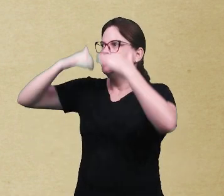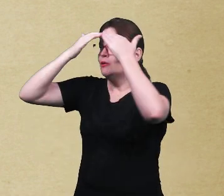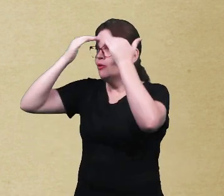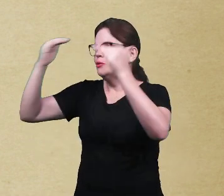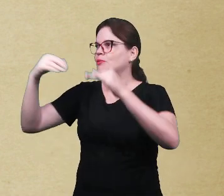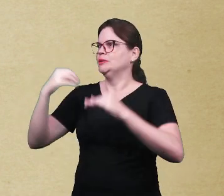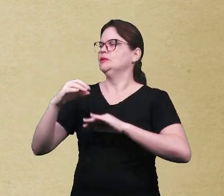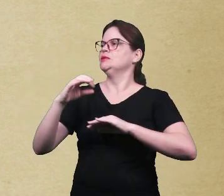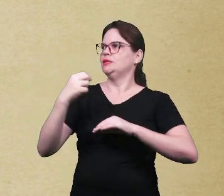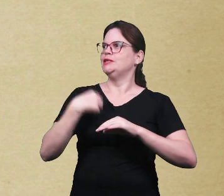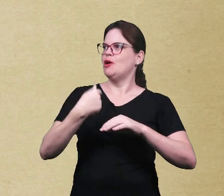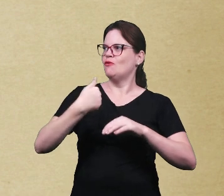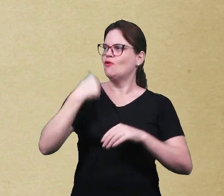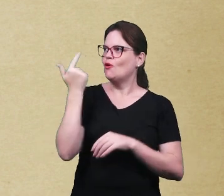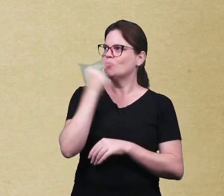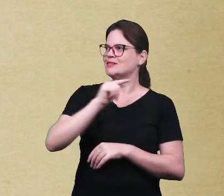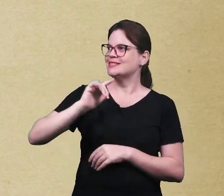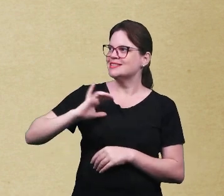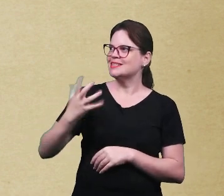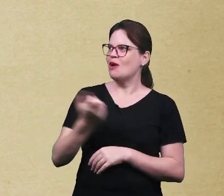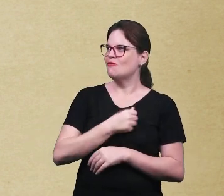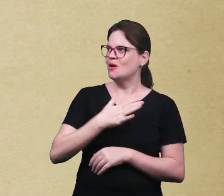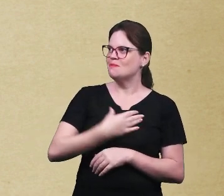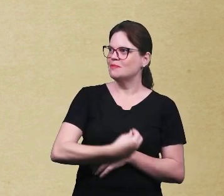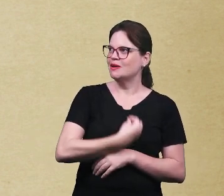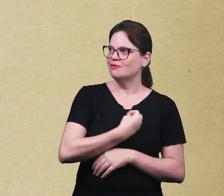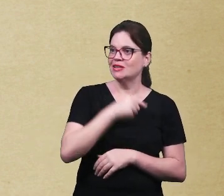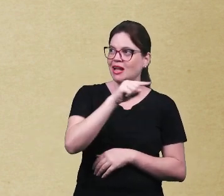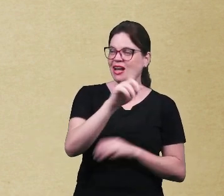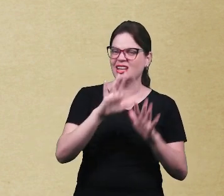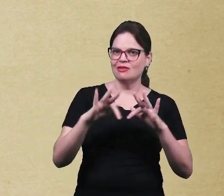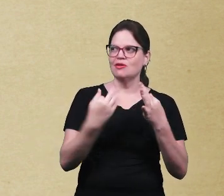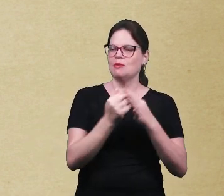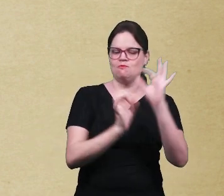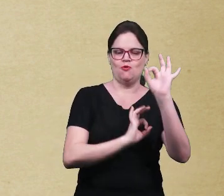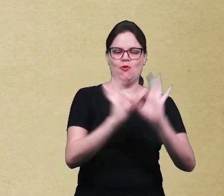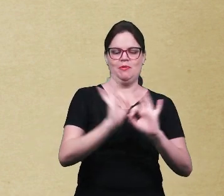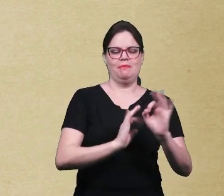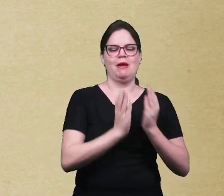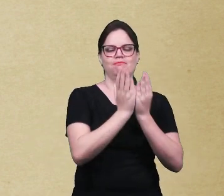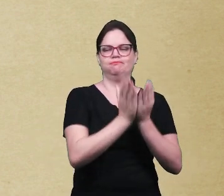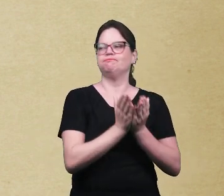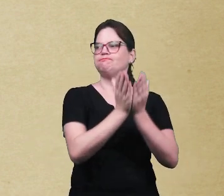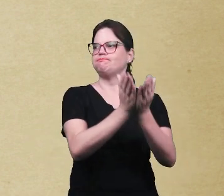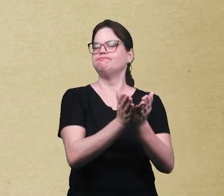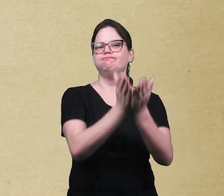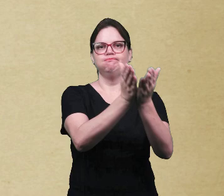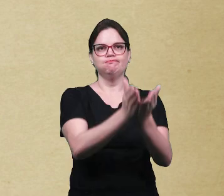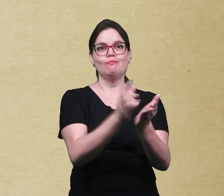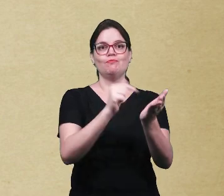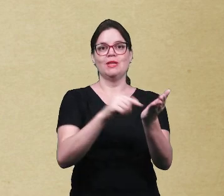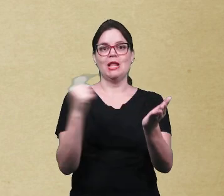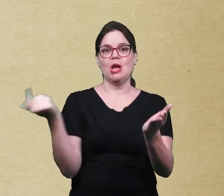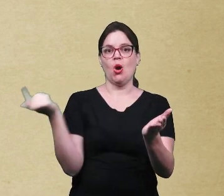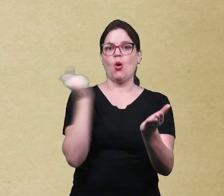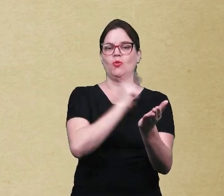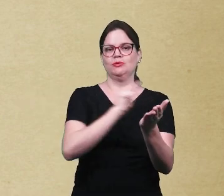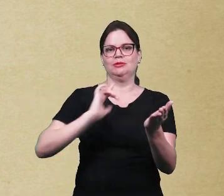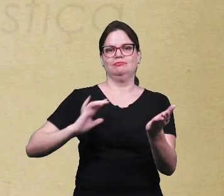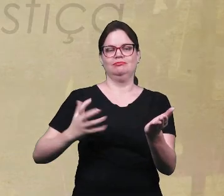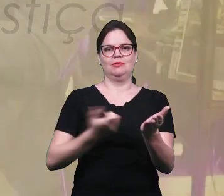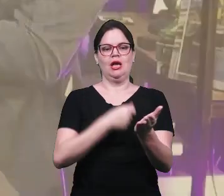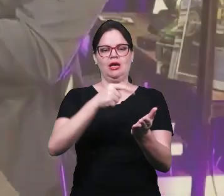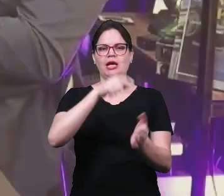arca, pela qual condenou o mundo e foi feito herdeiro da justiça, que é segundo a